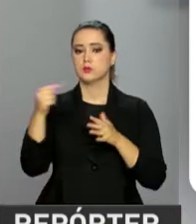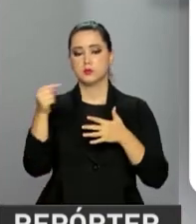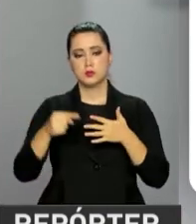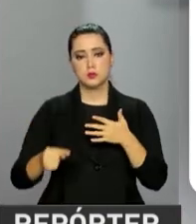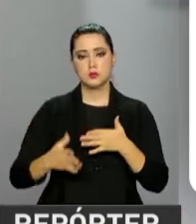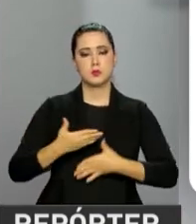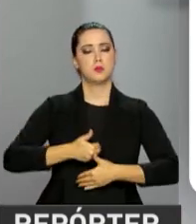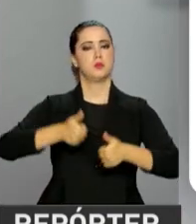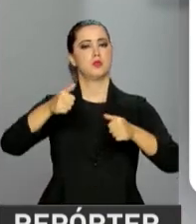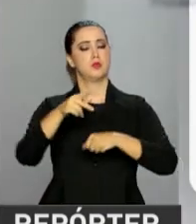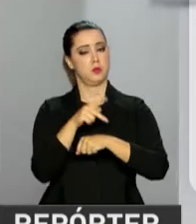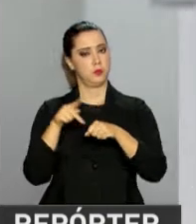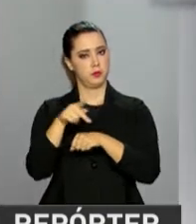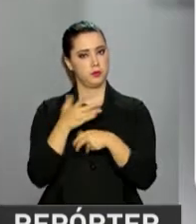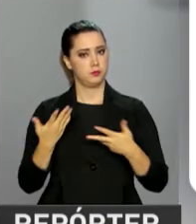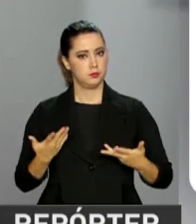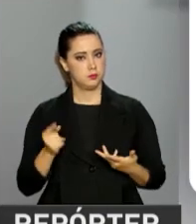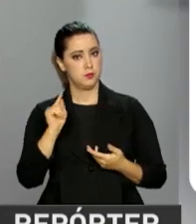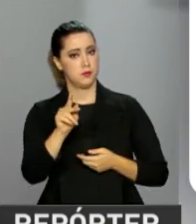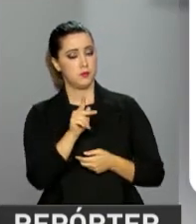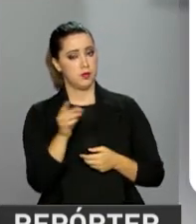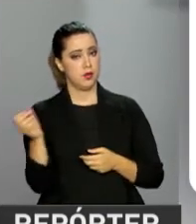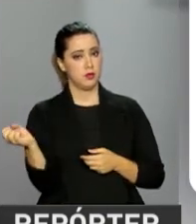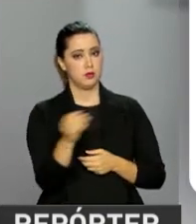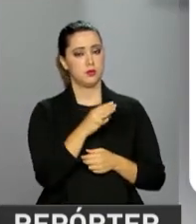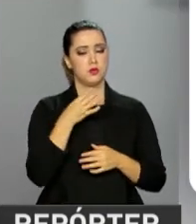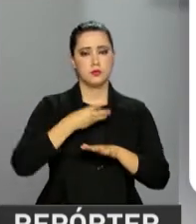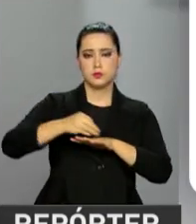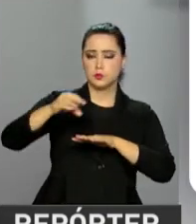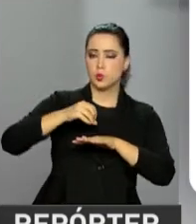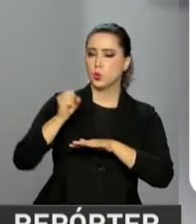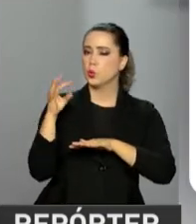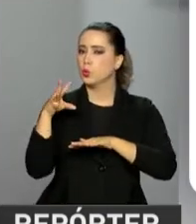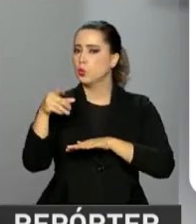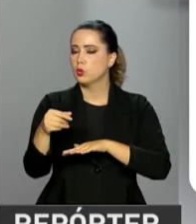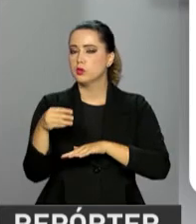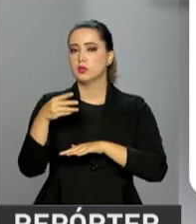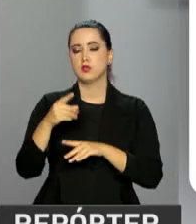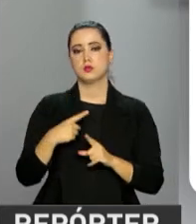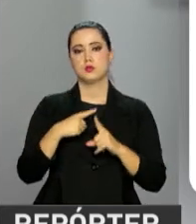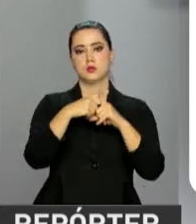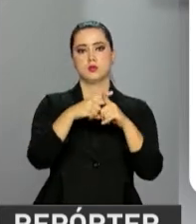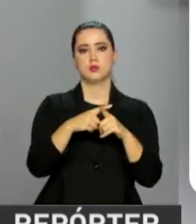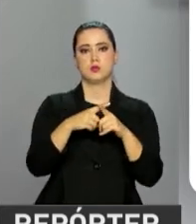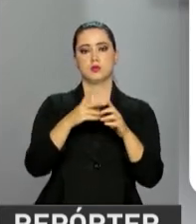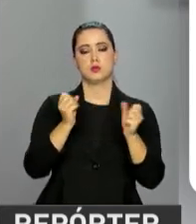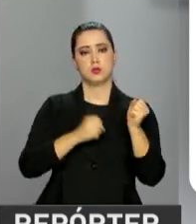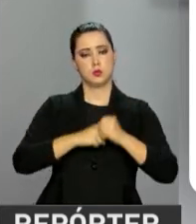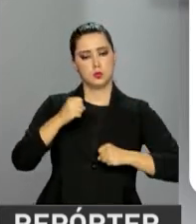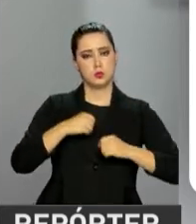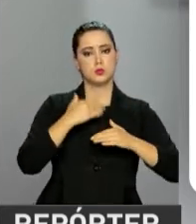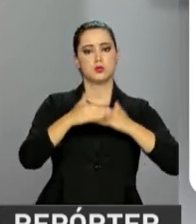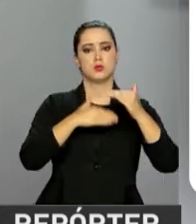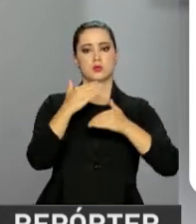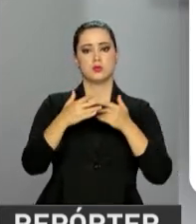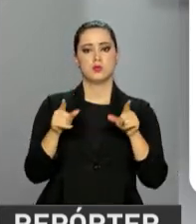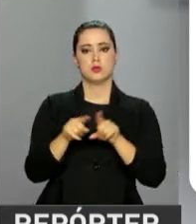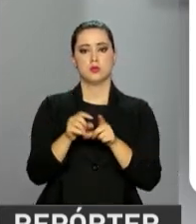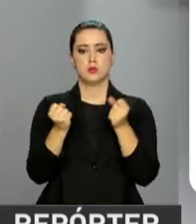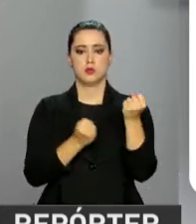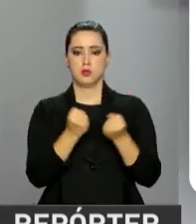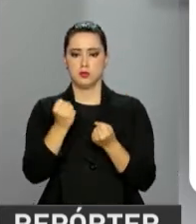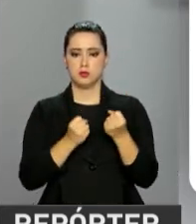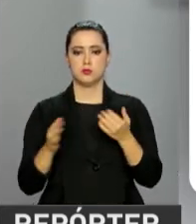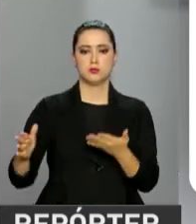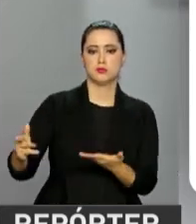melhorar o país para o presidente as notícias são todas positivas com varejo crescendo e aumento da produção de carros e